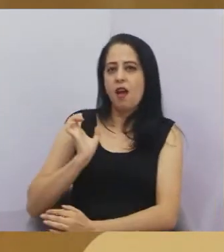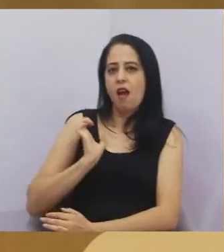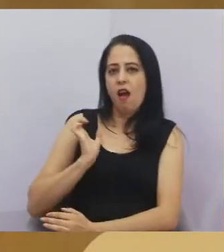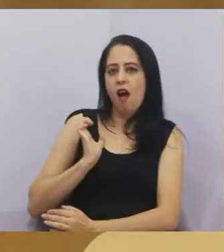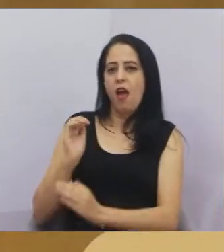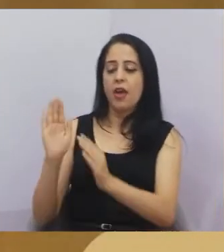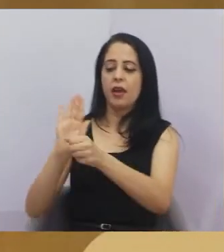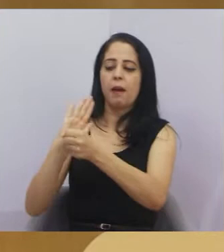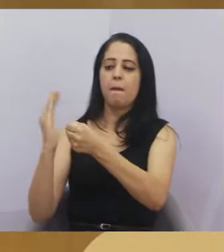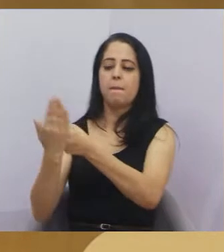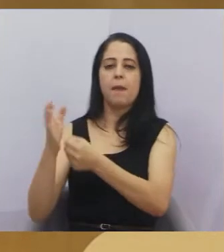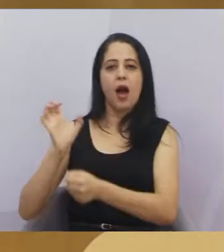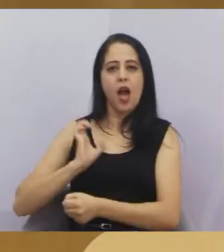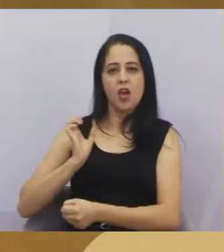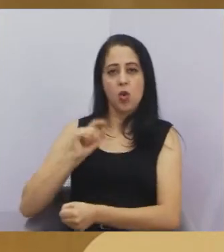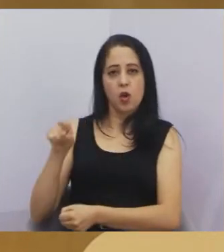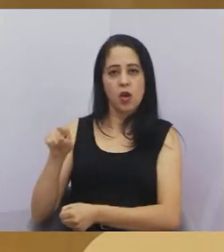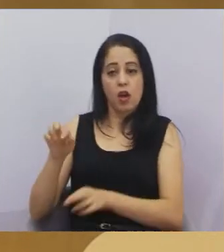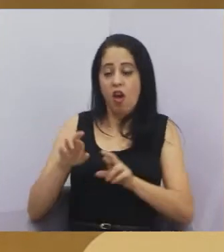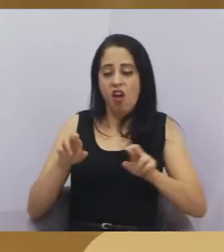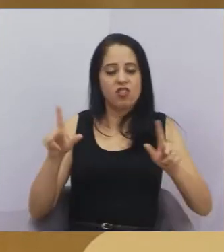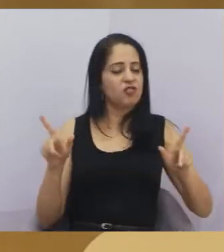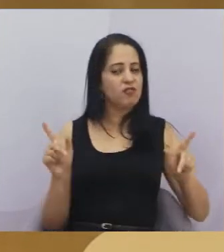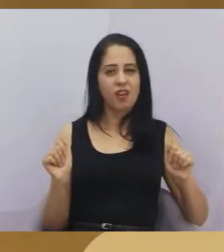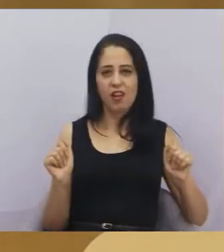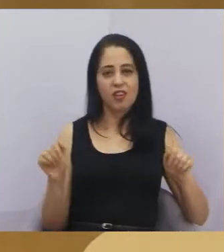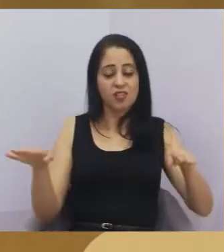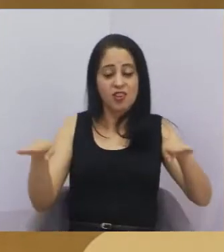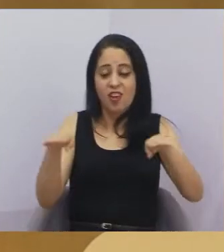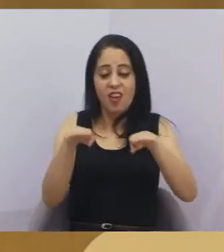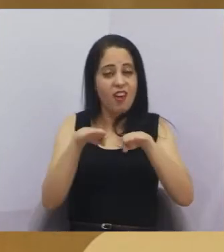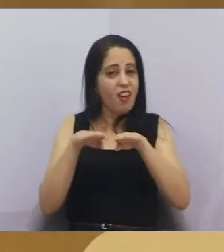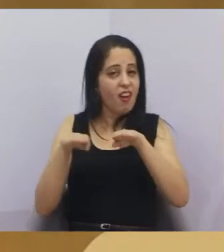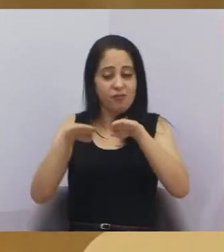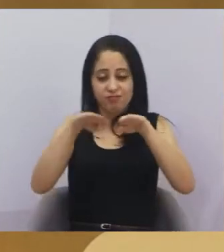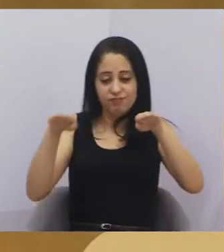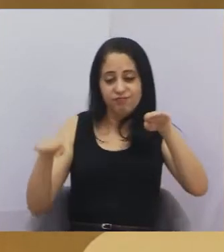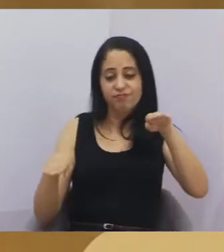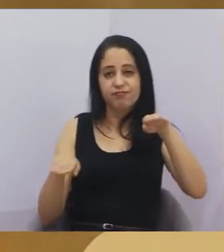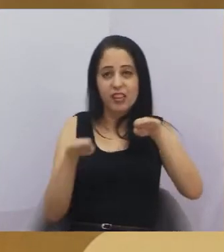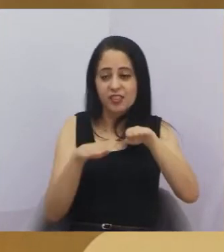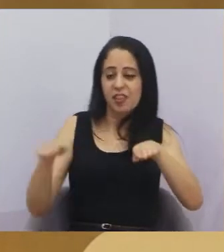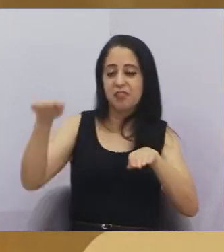O retrato hoje do nosso país é que as pessoas nascem